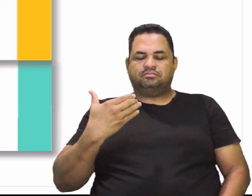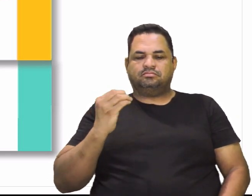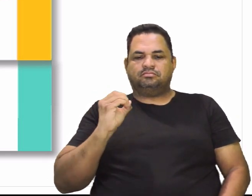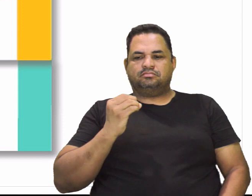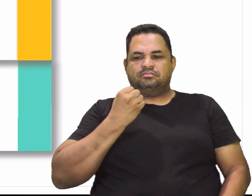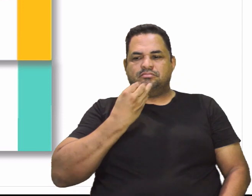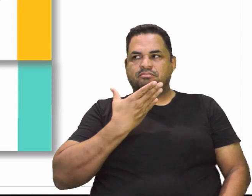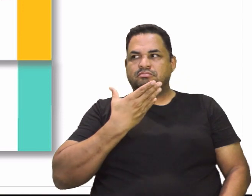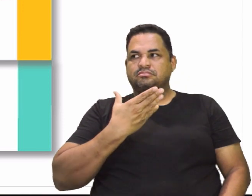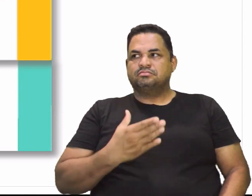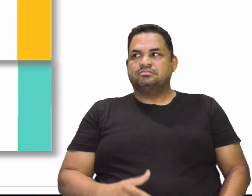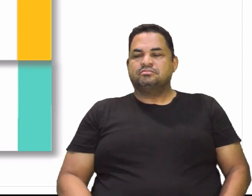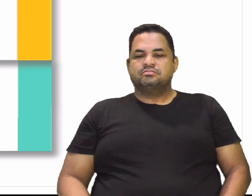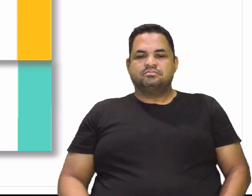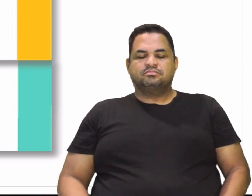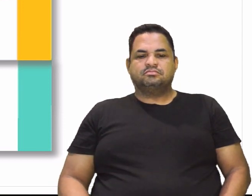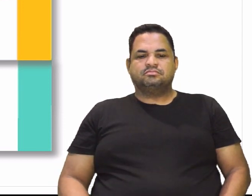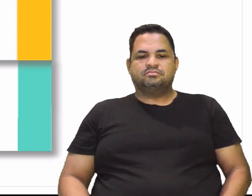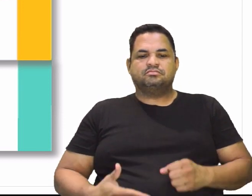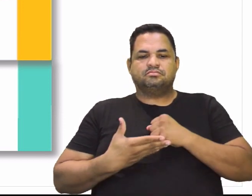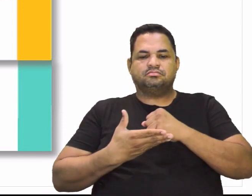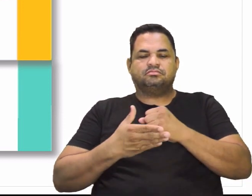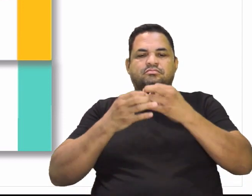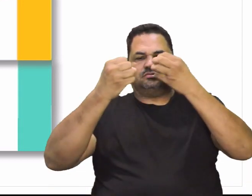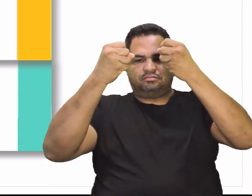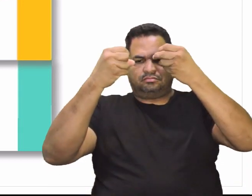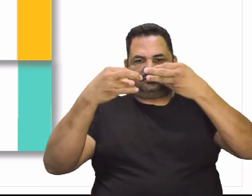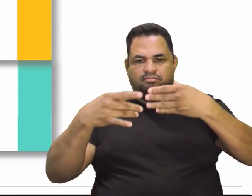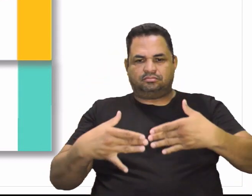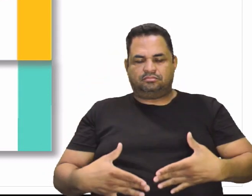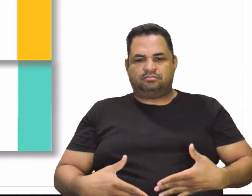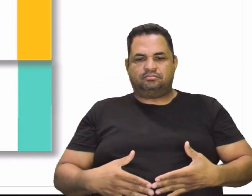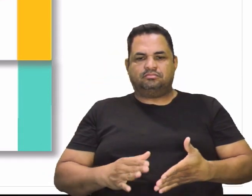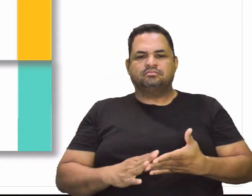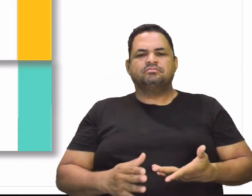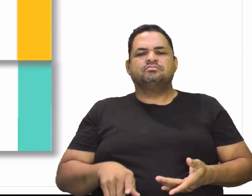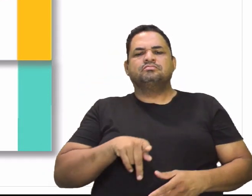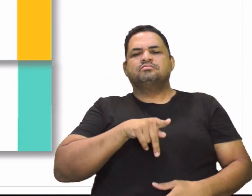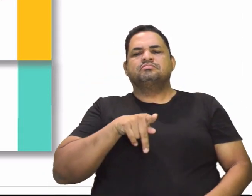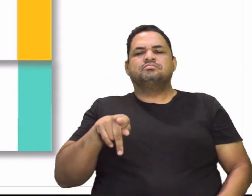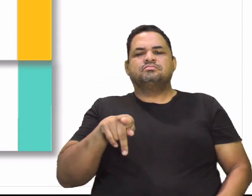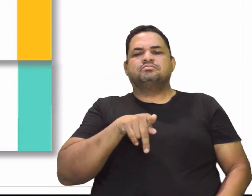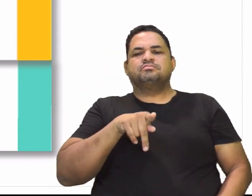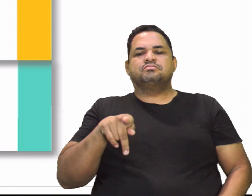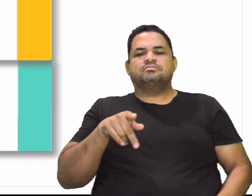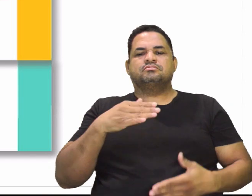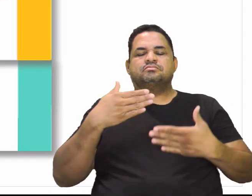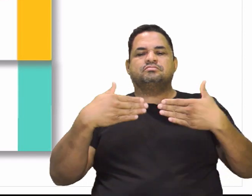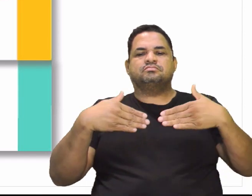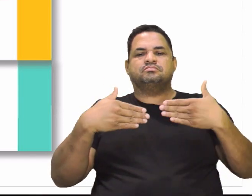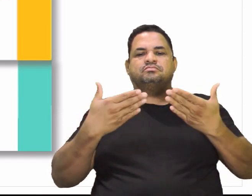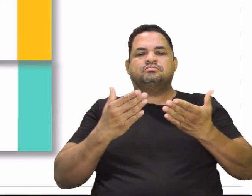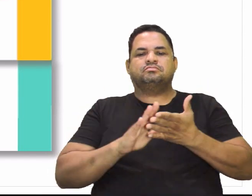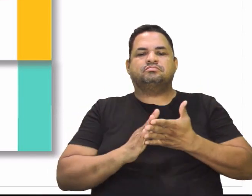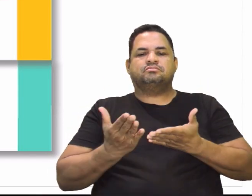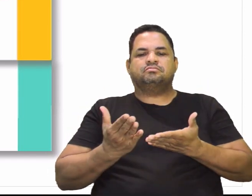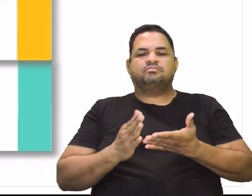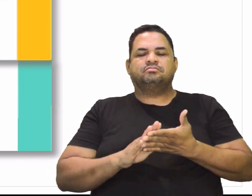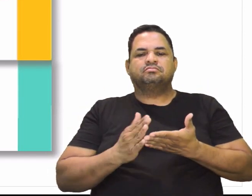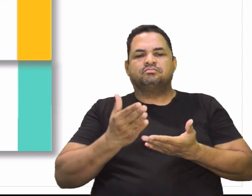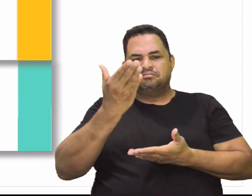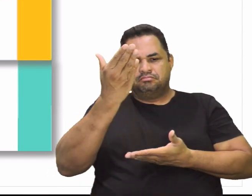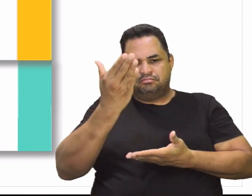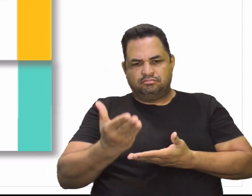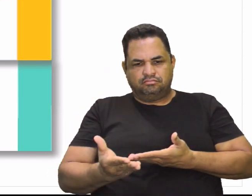bom? Com base nessas explicações, professor, a prova vai ser só dessa?